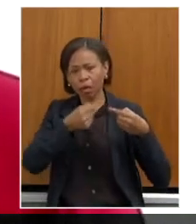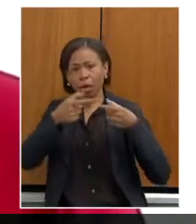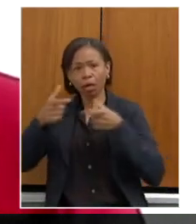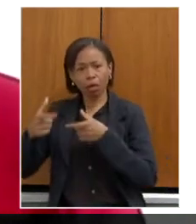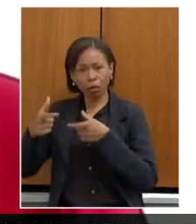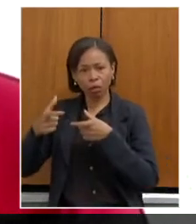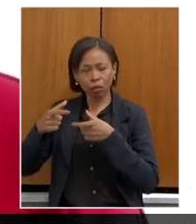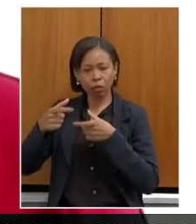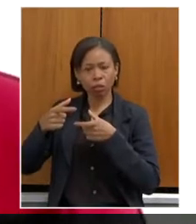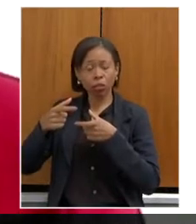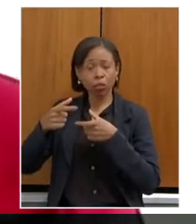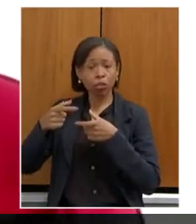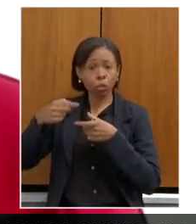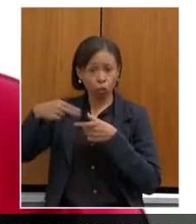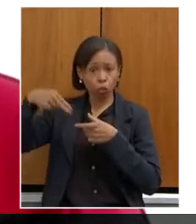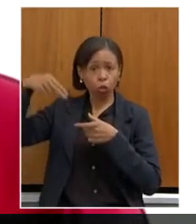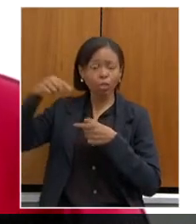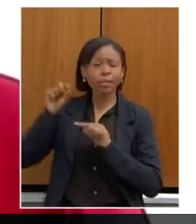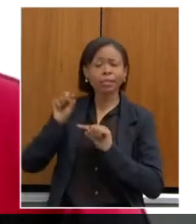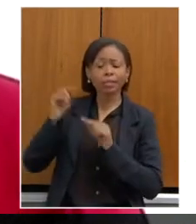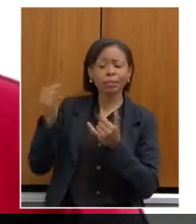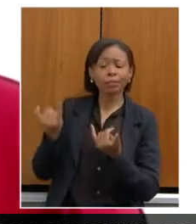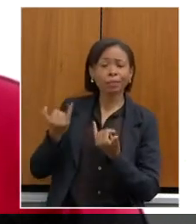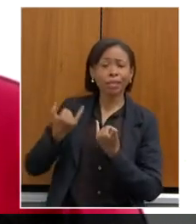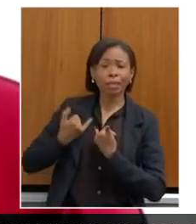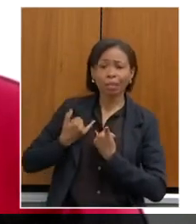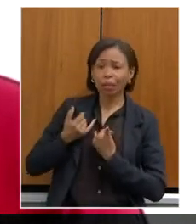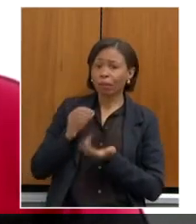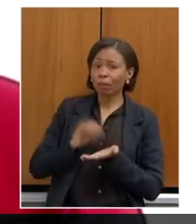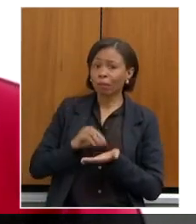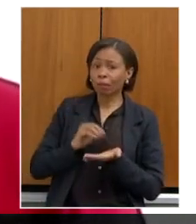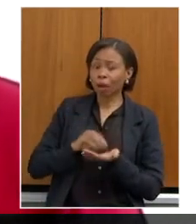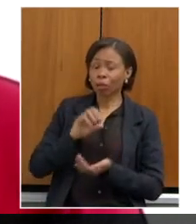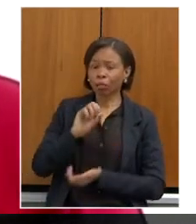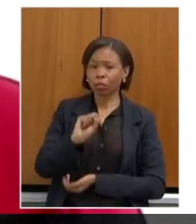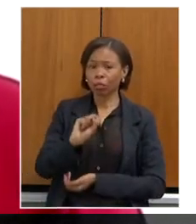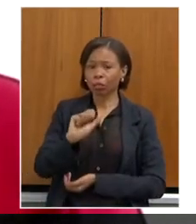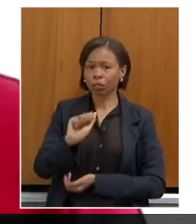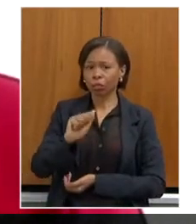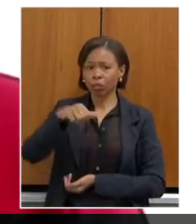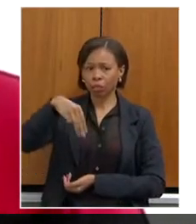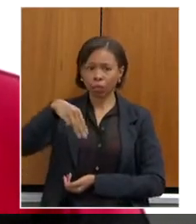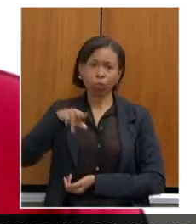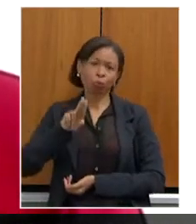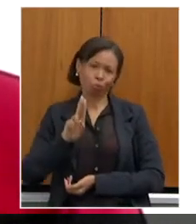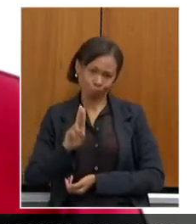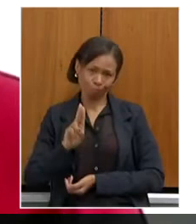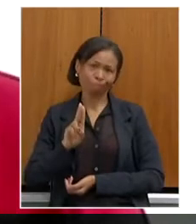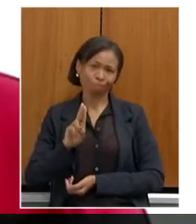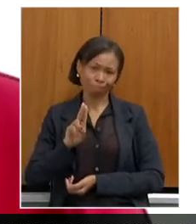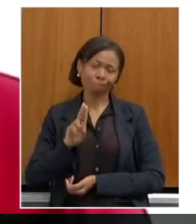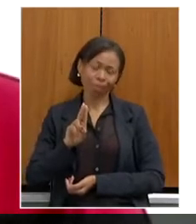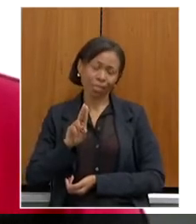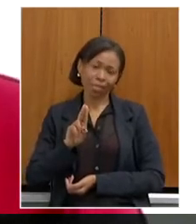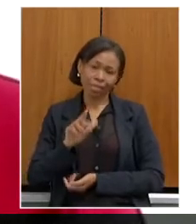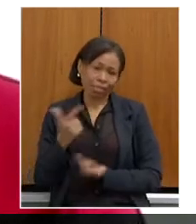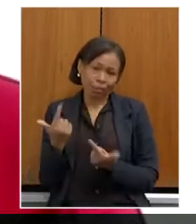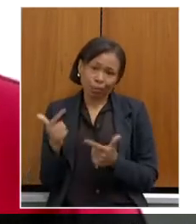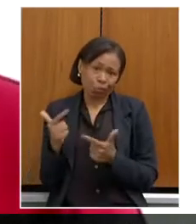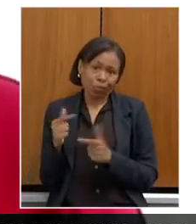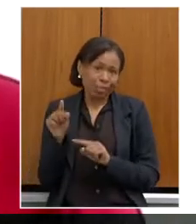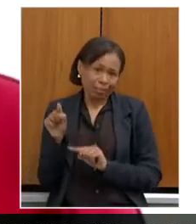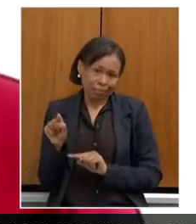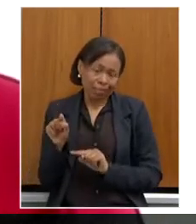possuem um serviço de atendimento novo de urgência o SAMU ali e já existe um consórcio regional